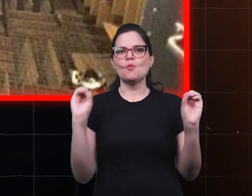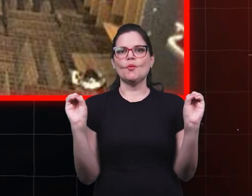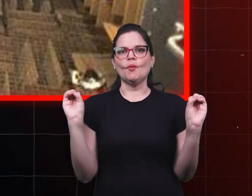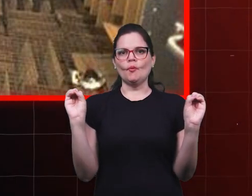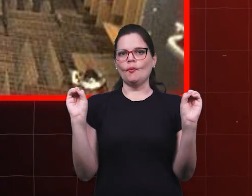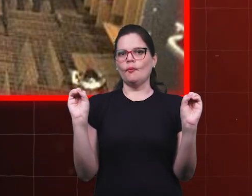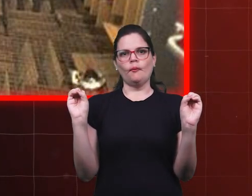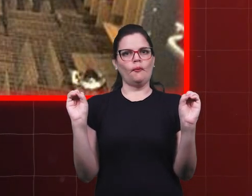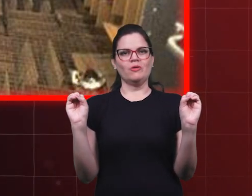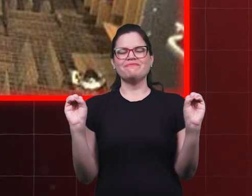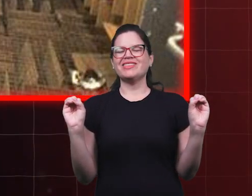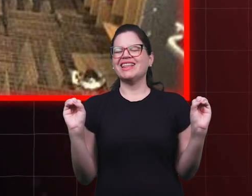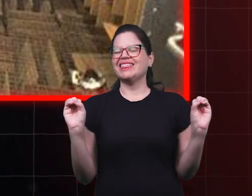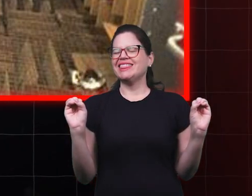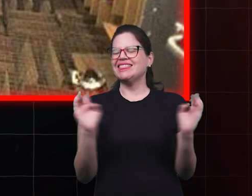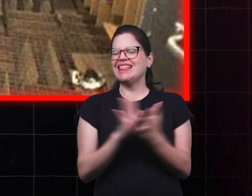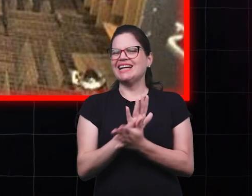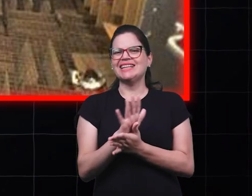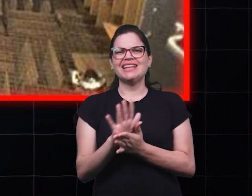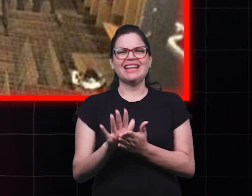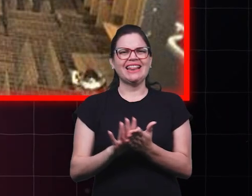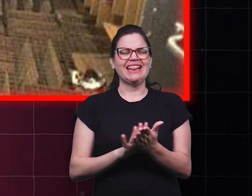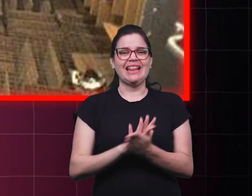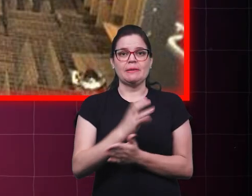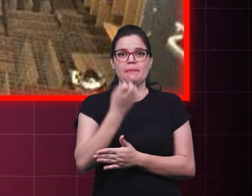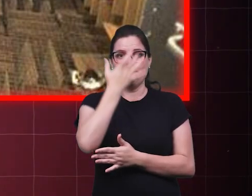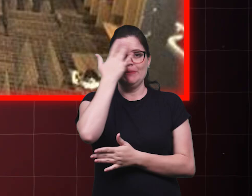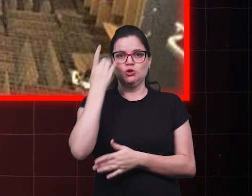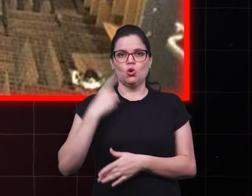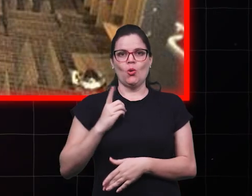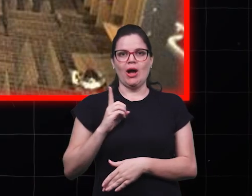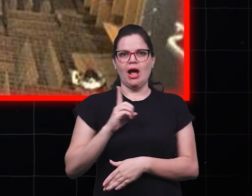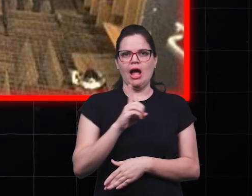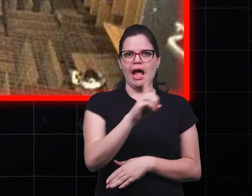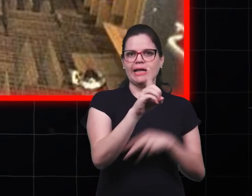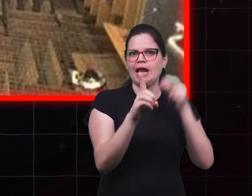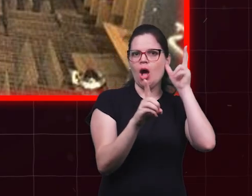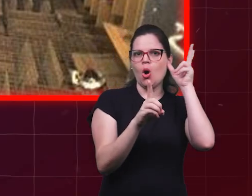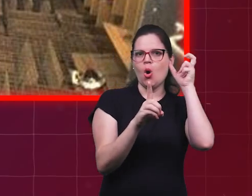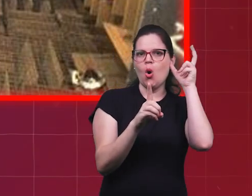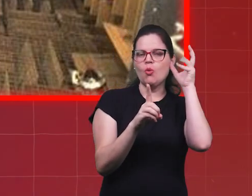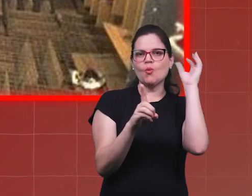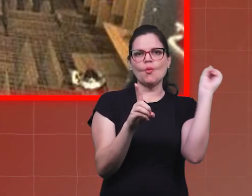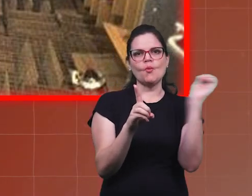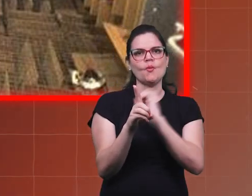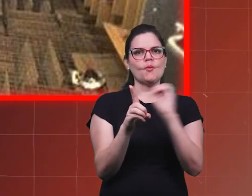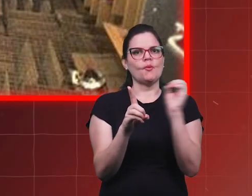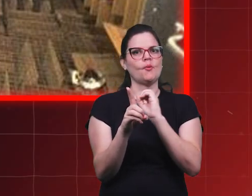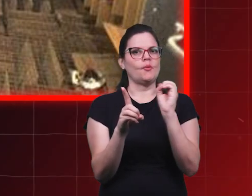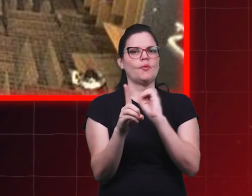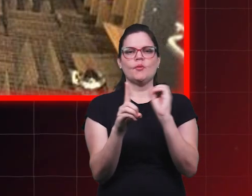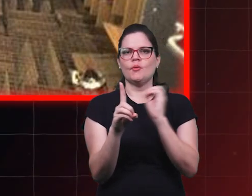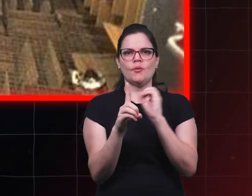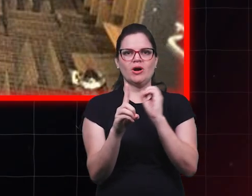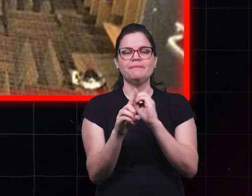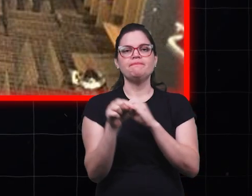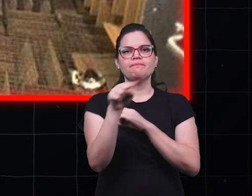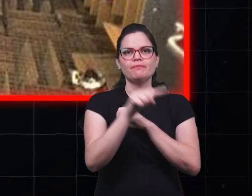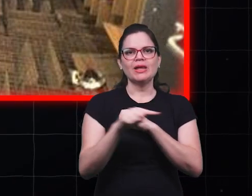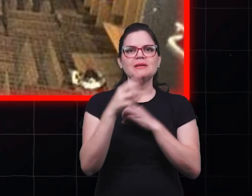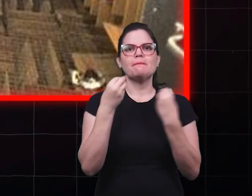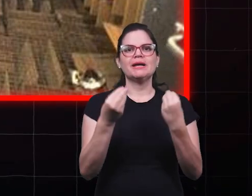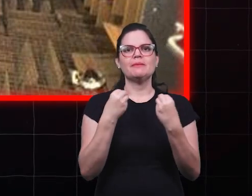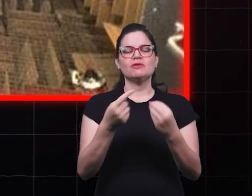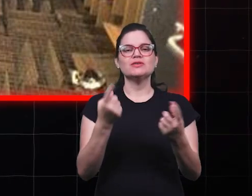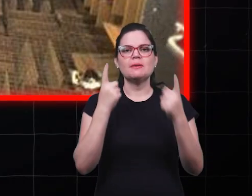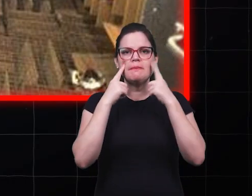de ruído dentro desse ambiente. Ela é usada muitas vezes também para um experimento